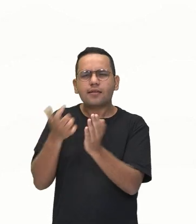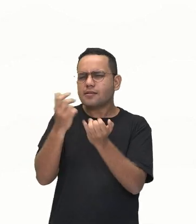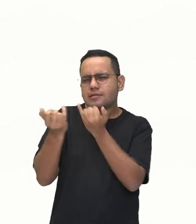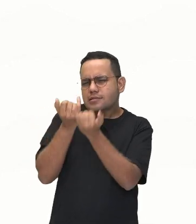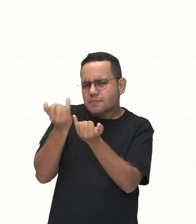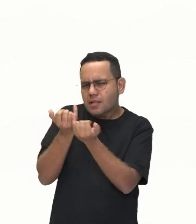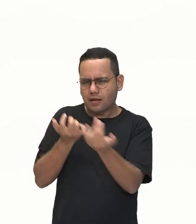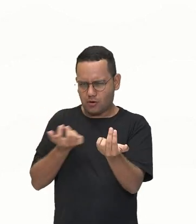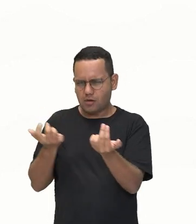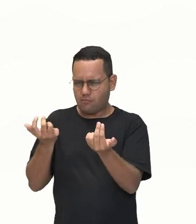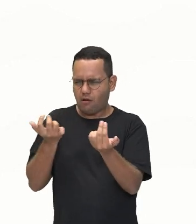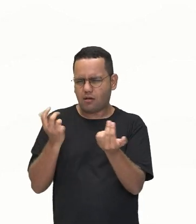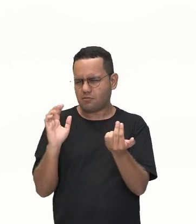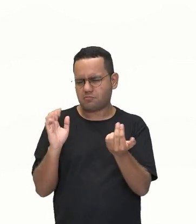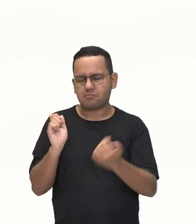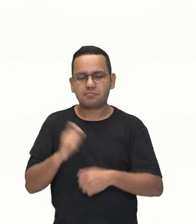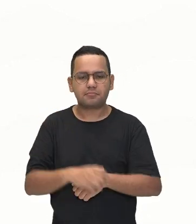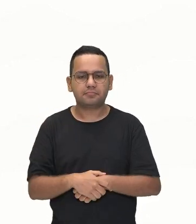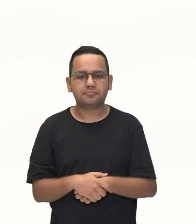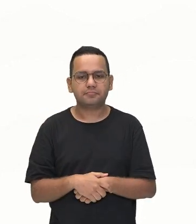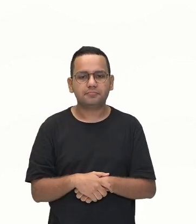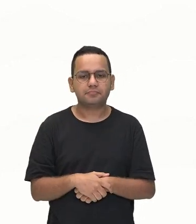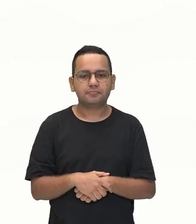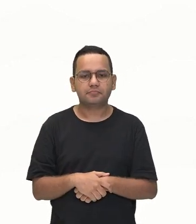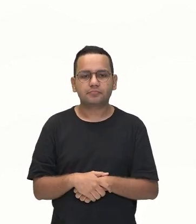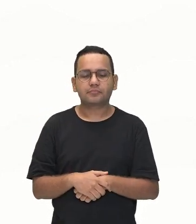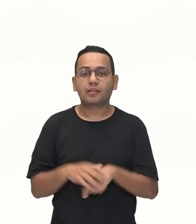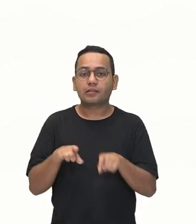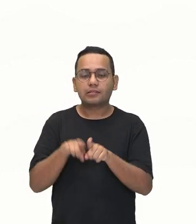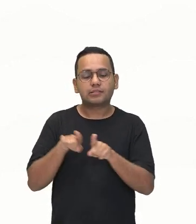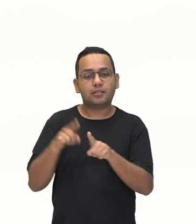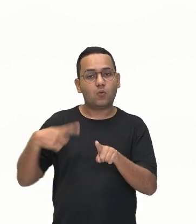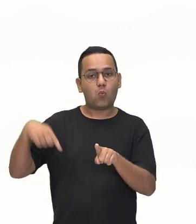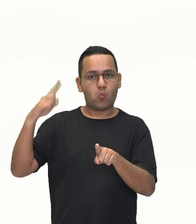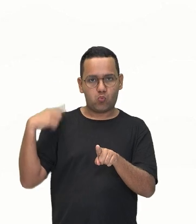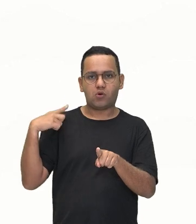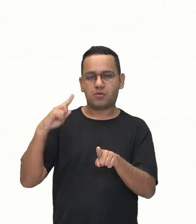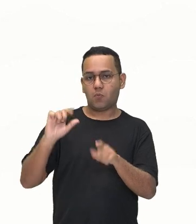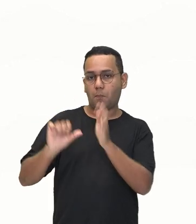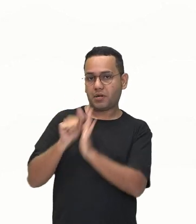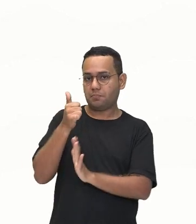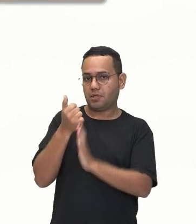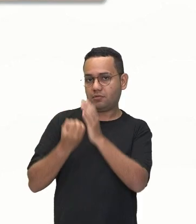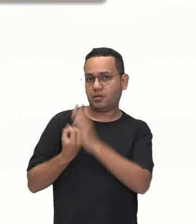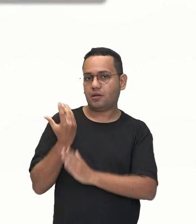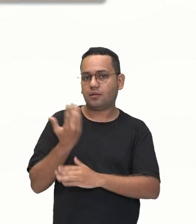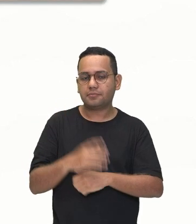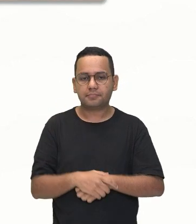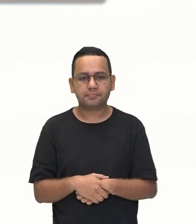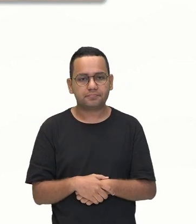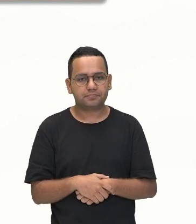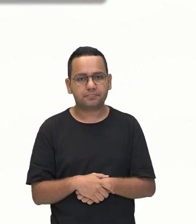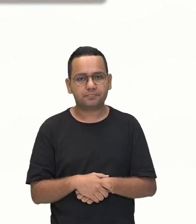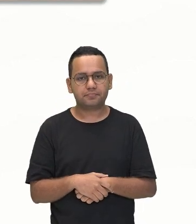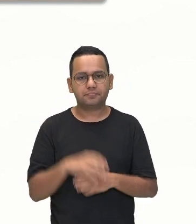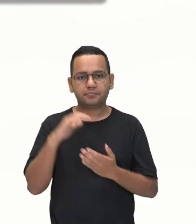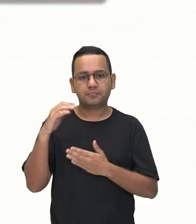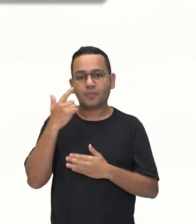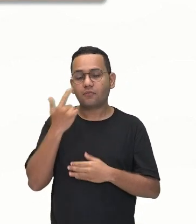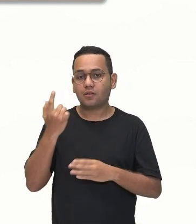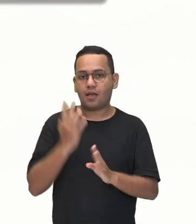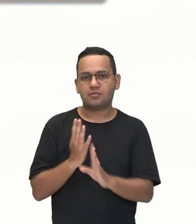os seres vivos compartilham um ancestral comum. E como evidências da evolução, nós temos